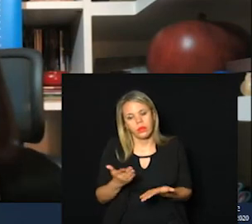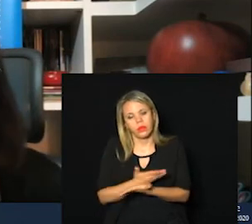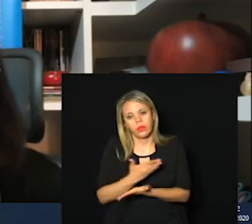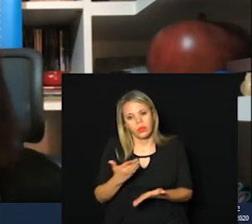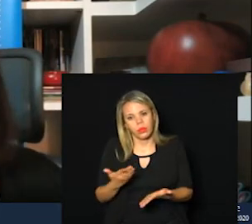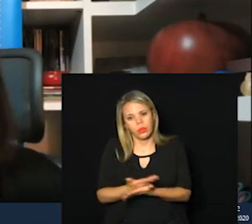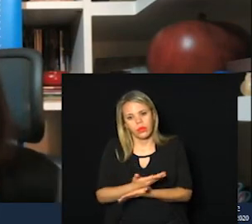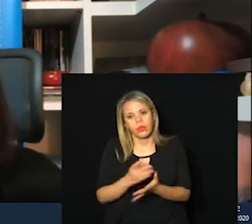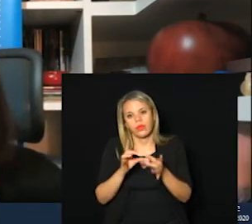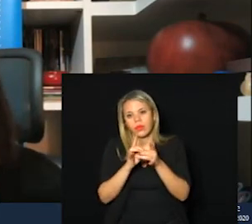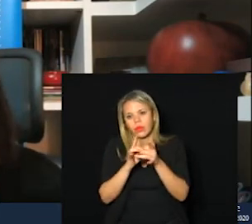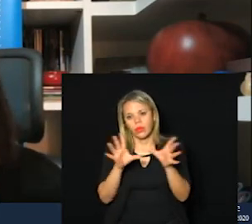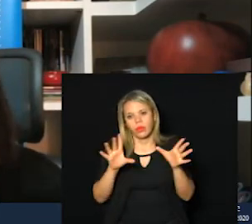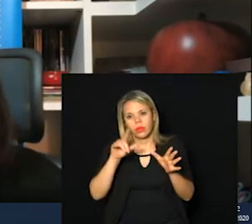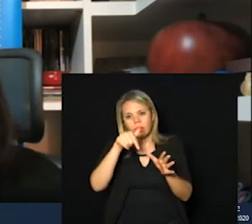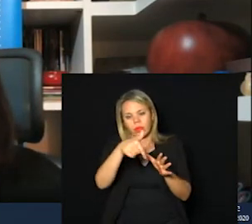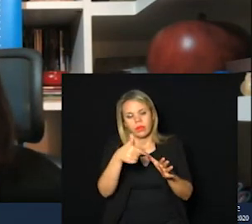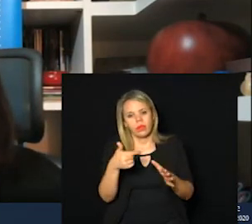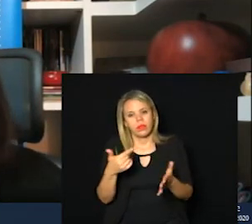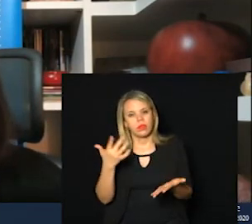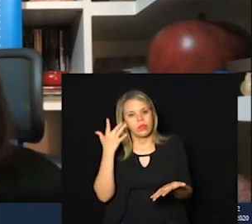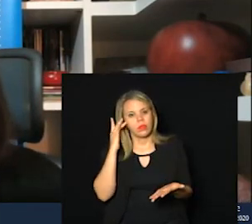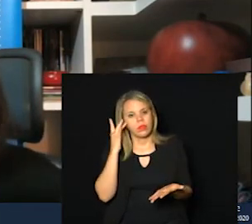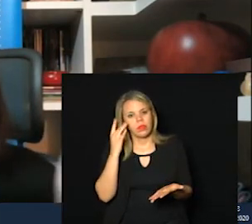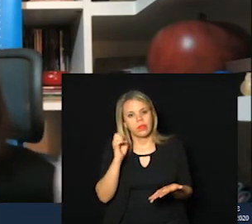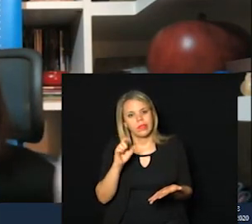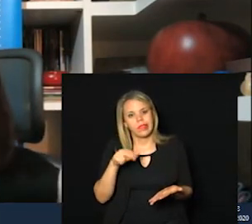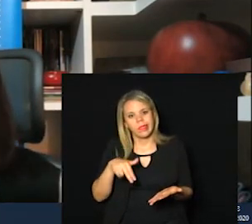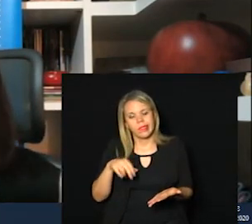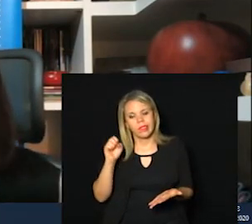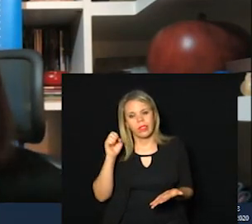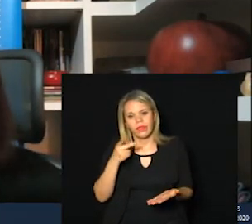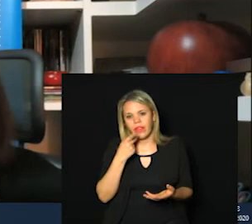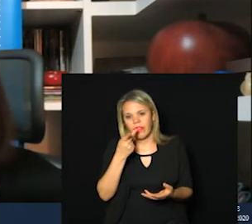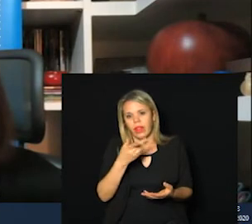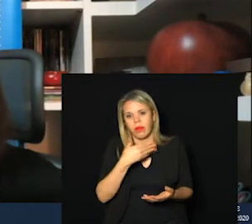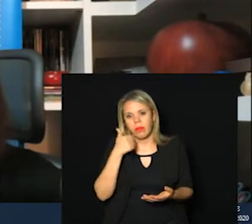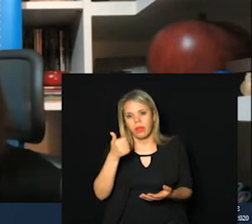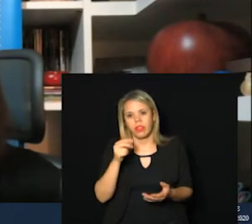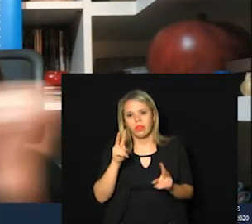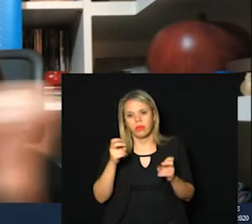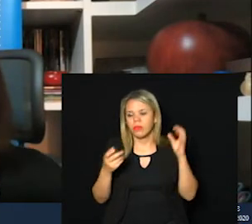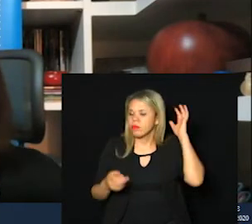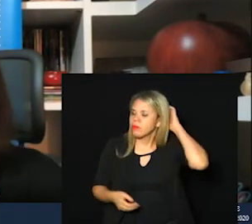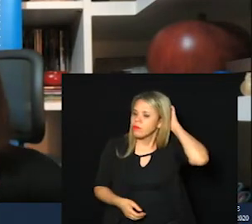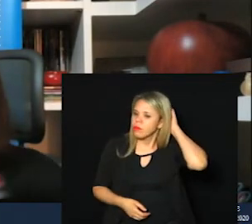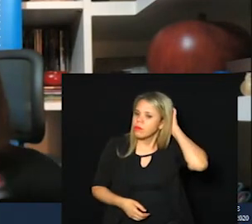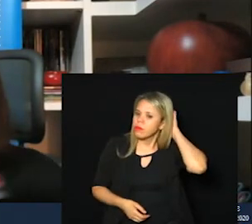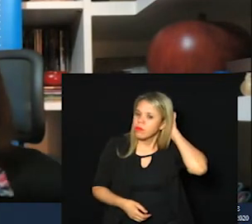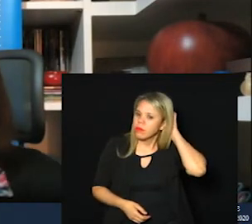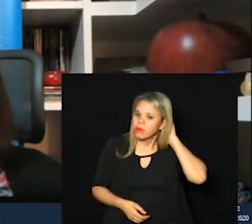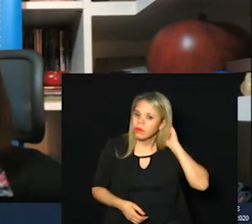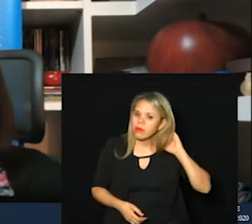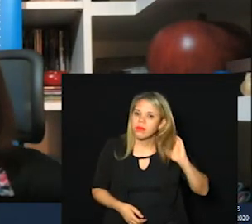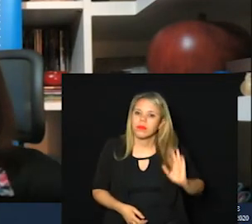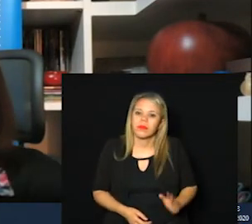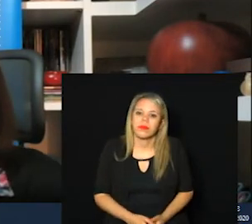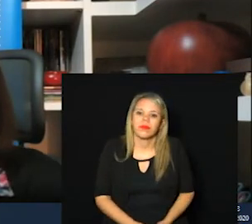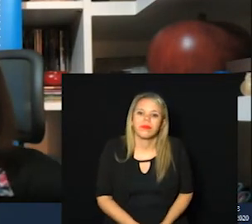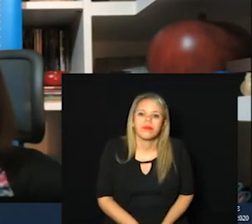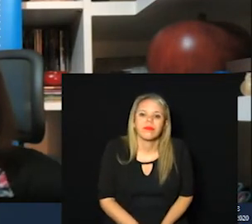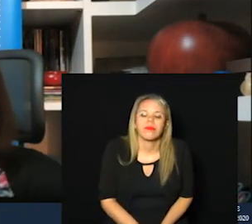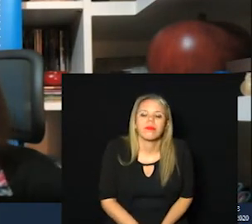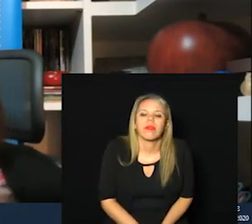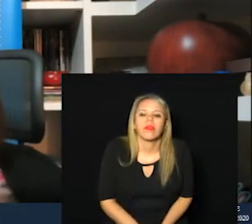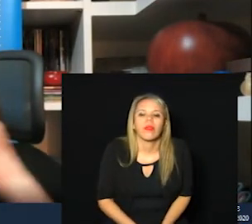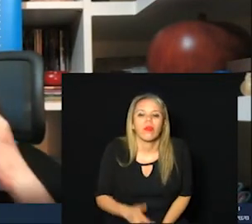estar disponível, depois eu acho que a Eliane vai falar melhor sobre isso, porque eu